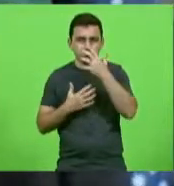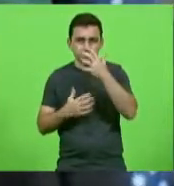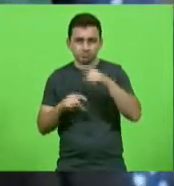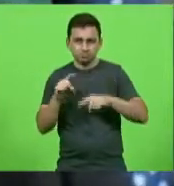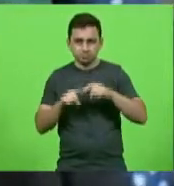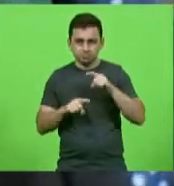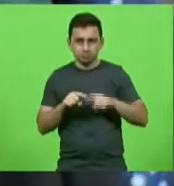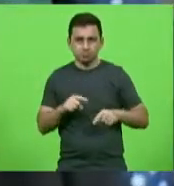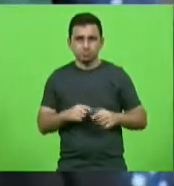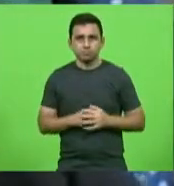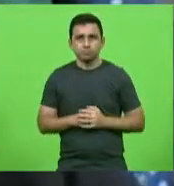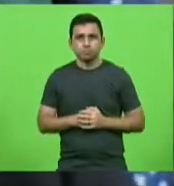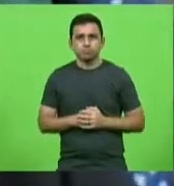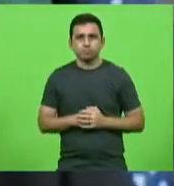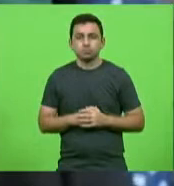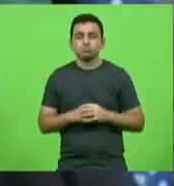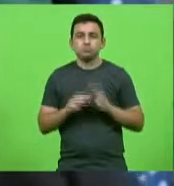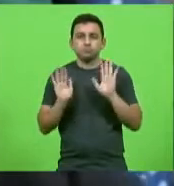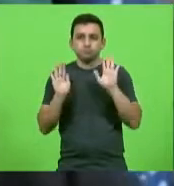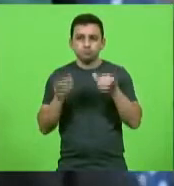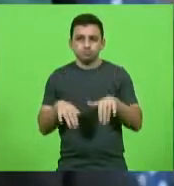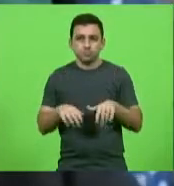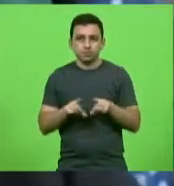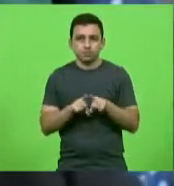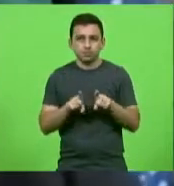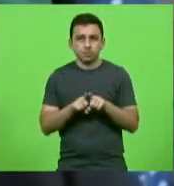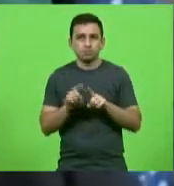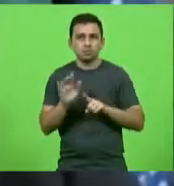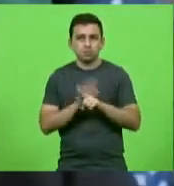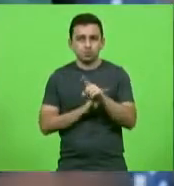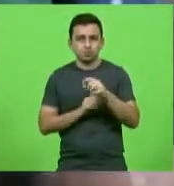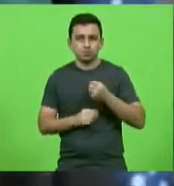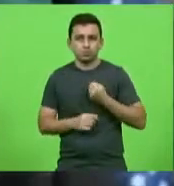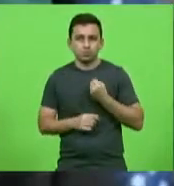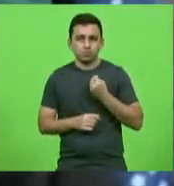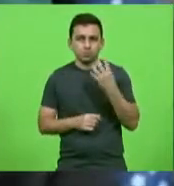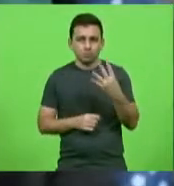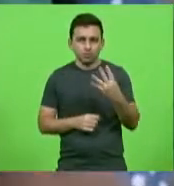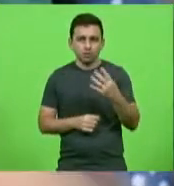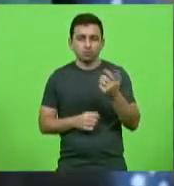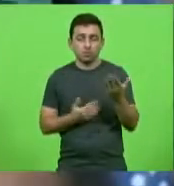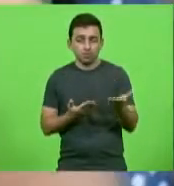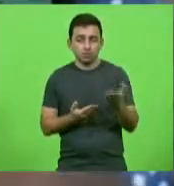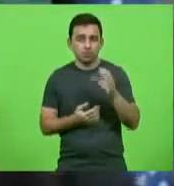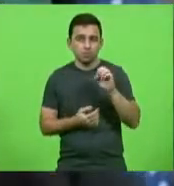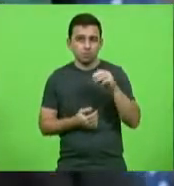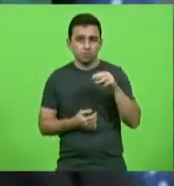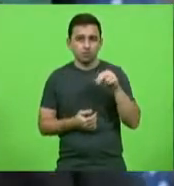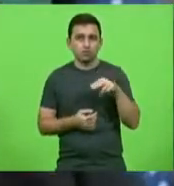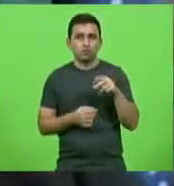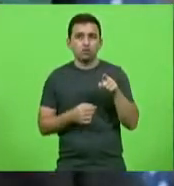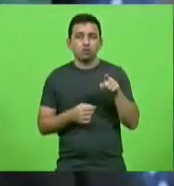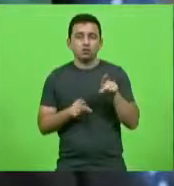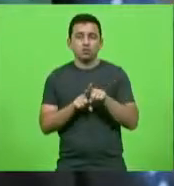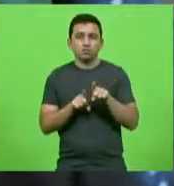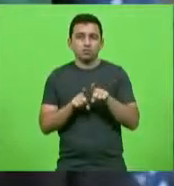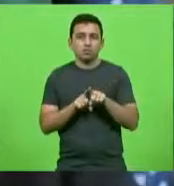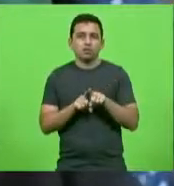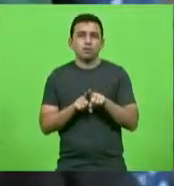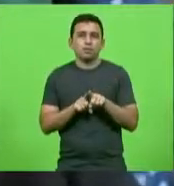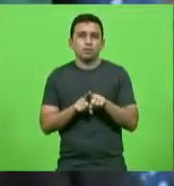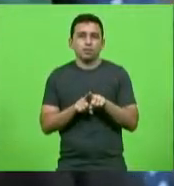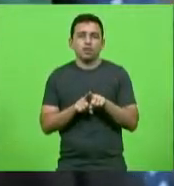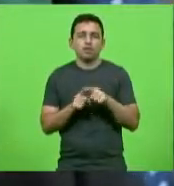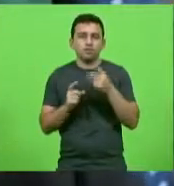respiradores. Por fim, quanto ao questionamento número 4, feito pelo doutor Comim, diz o doutor Adicério, observo